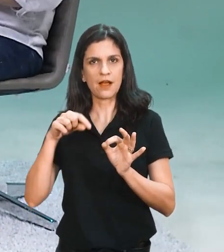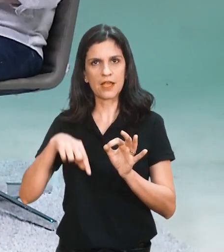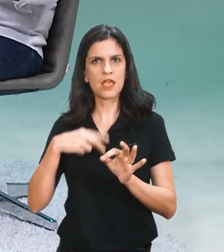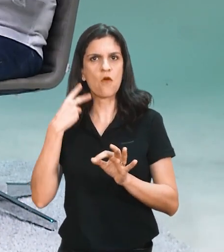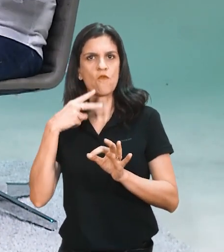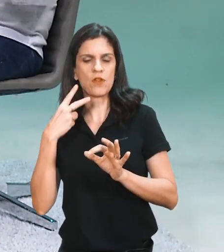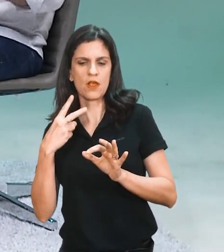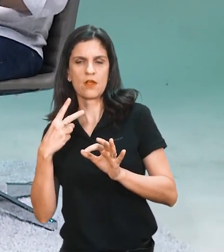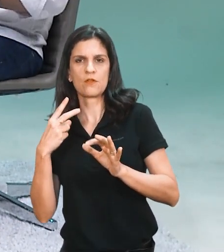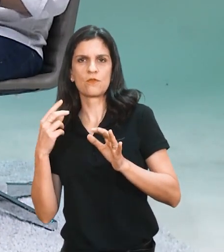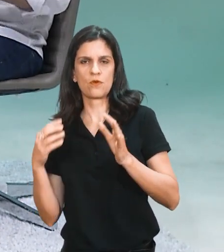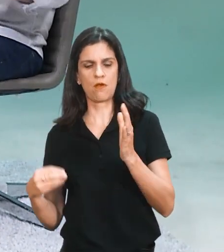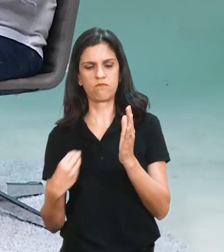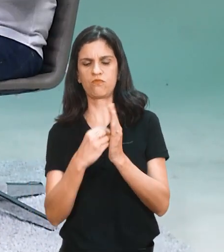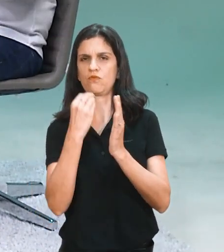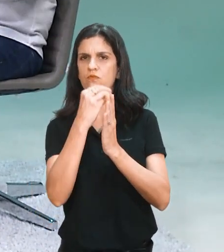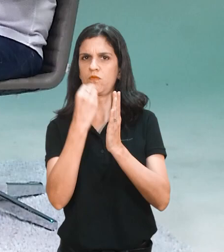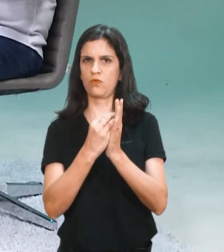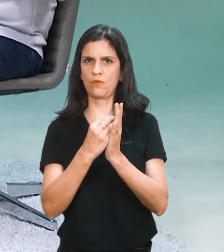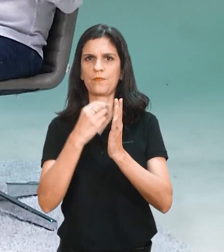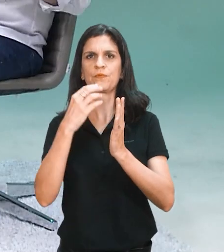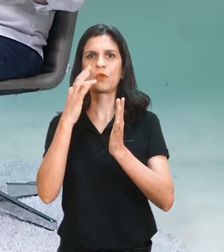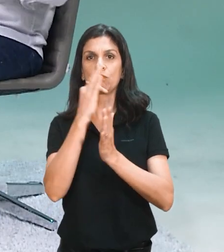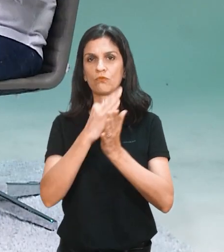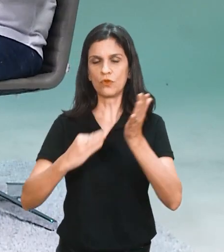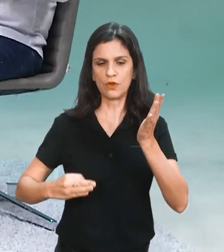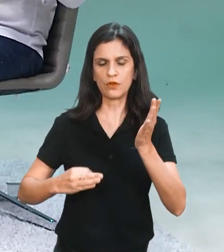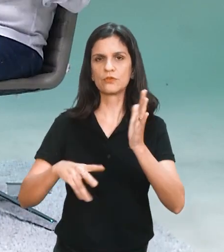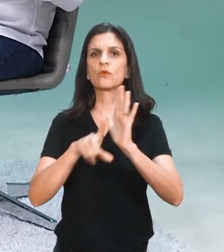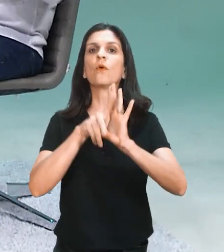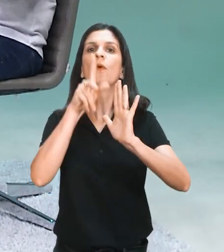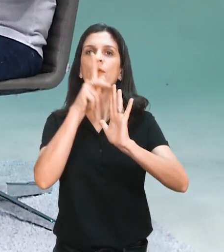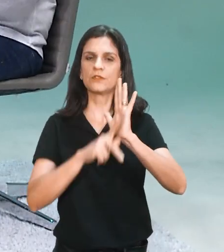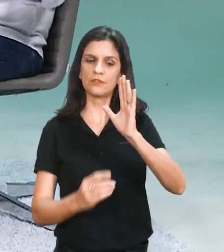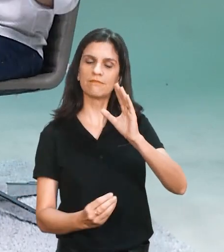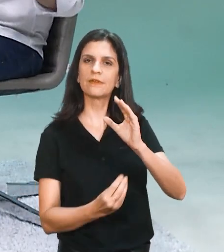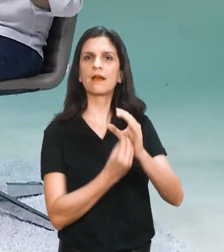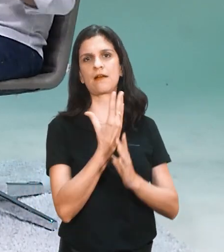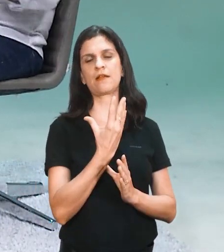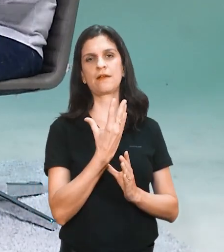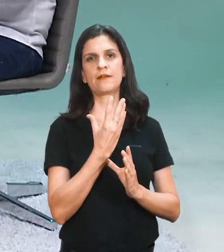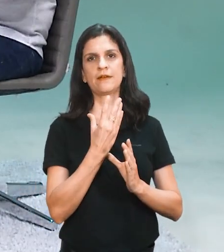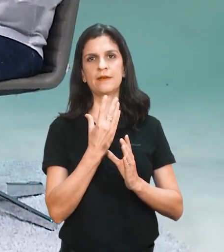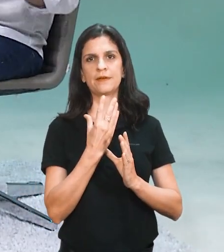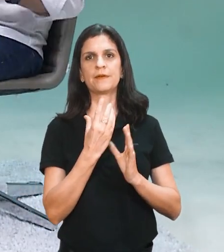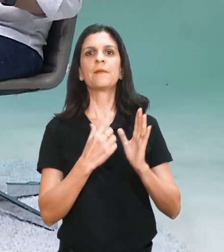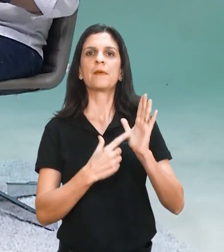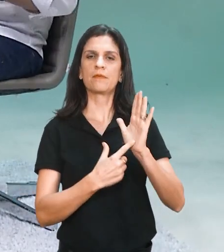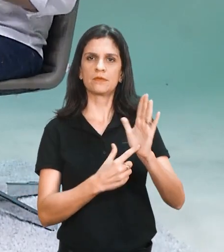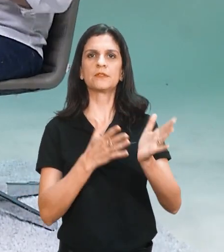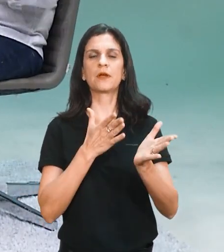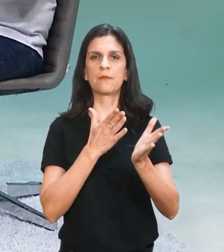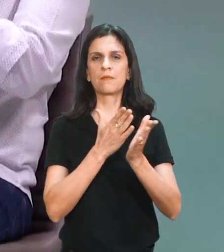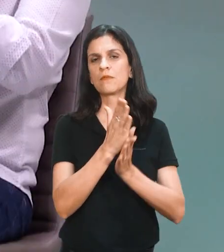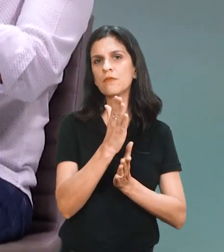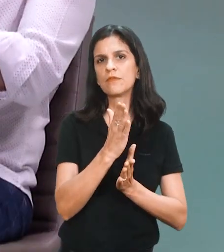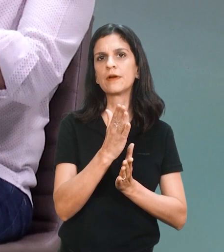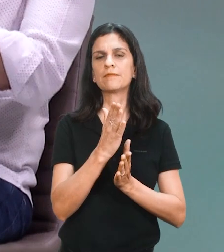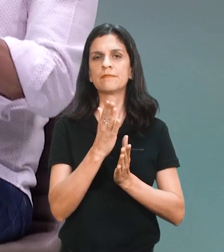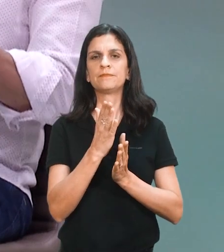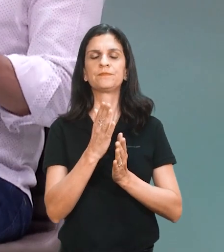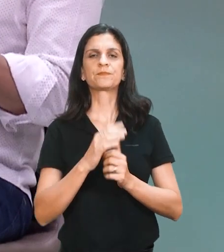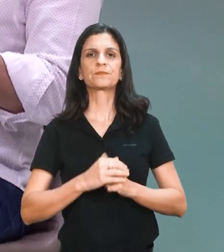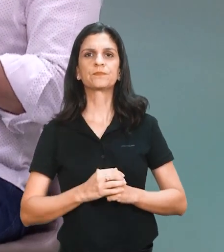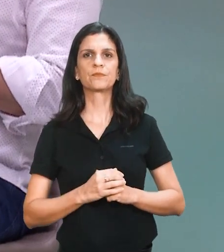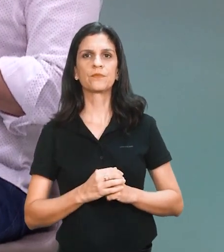na casa. Apresenta na casa e a partir de então tem toda uma tramitação em várias comissões para que chegue